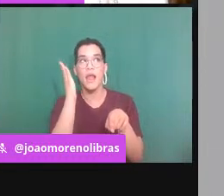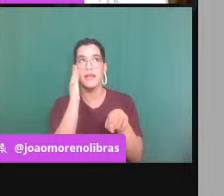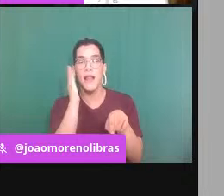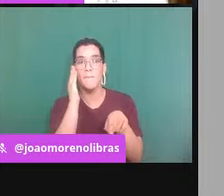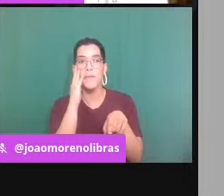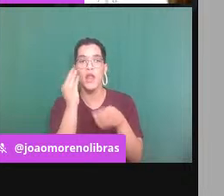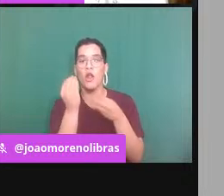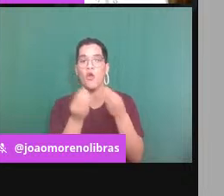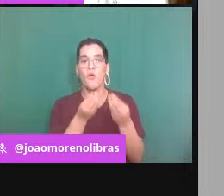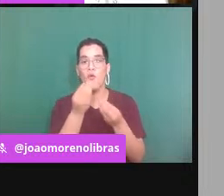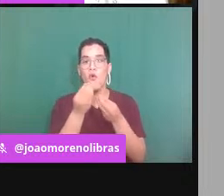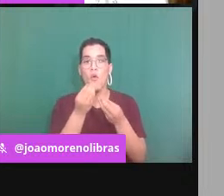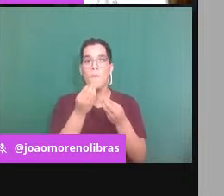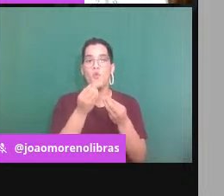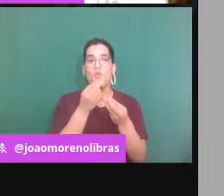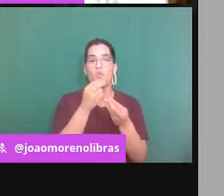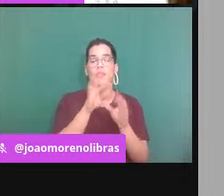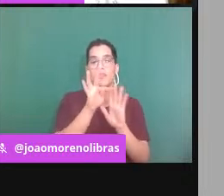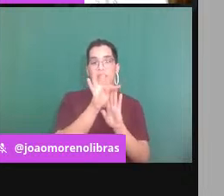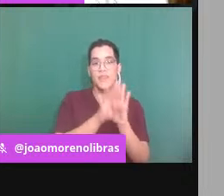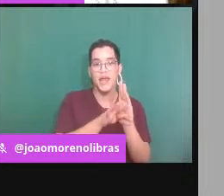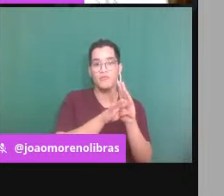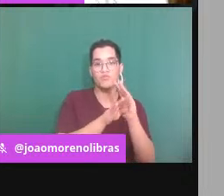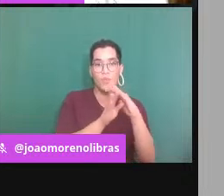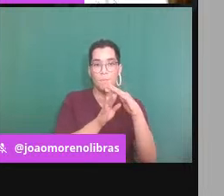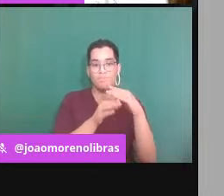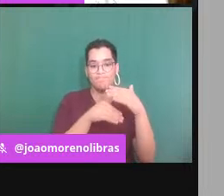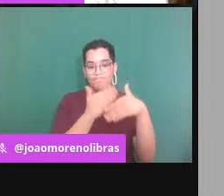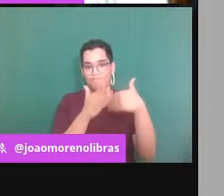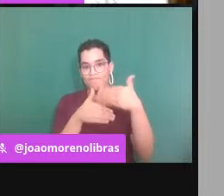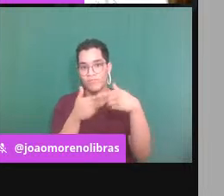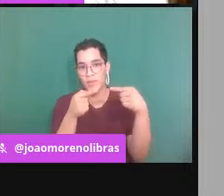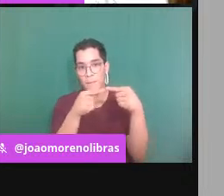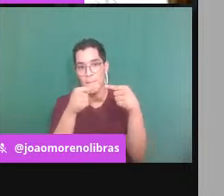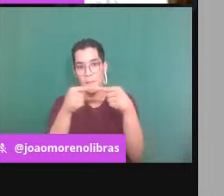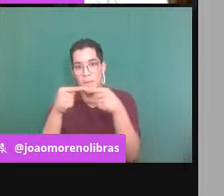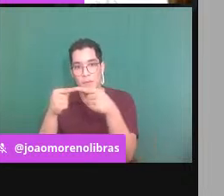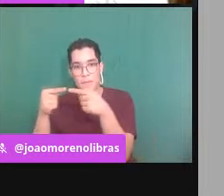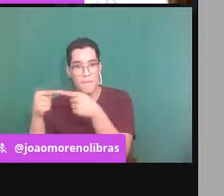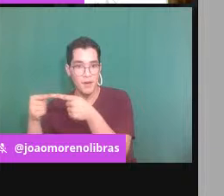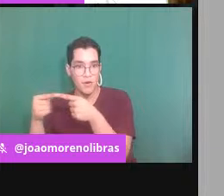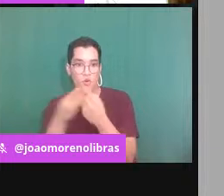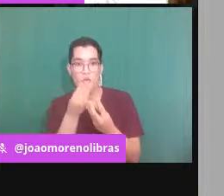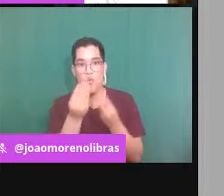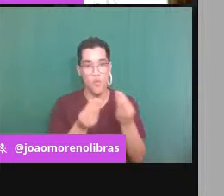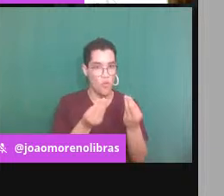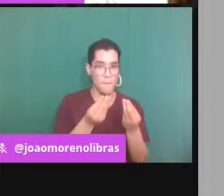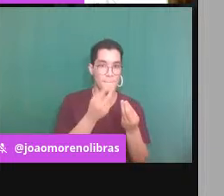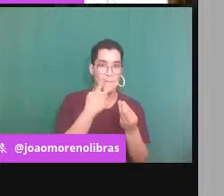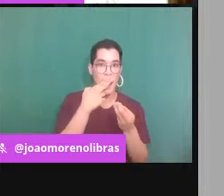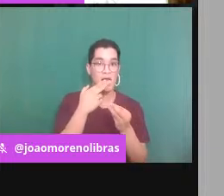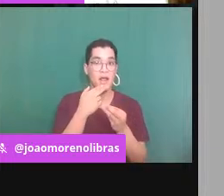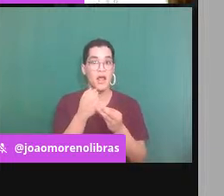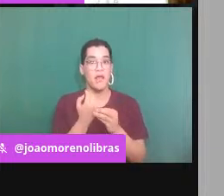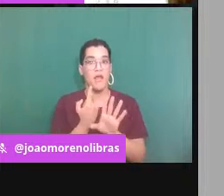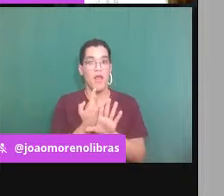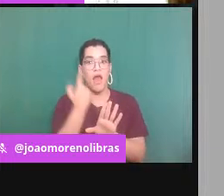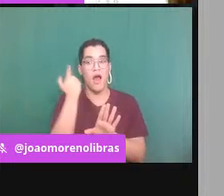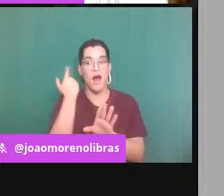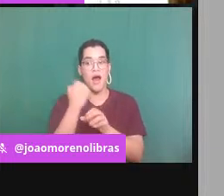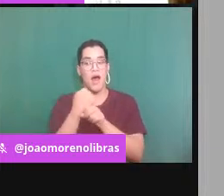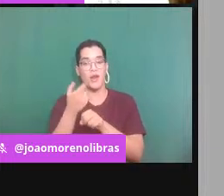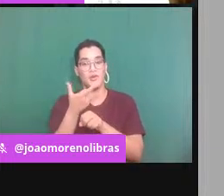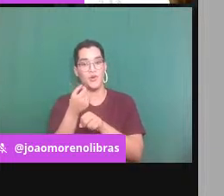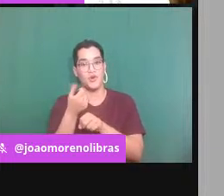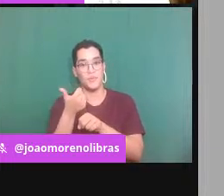e nesses últimos anos, eu diria mais de 2010 para 2000, até hoje, né, 2010 até hoje, eu